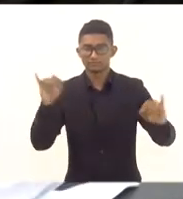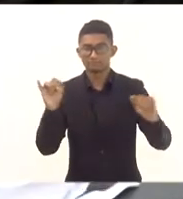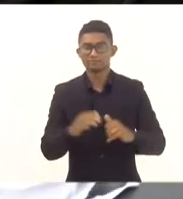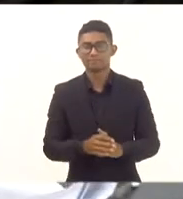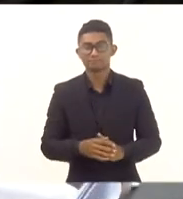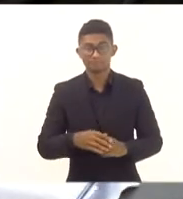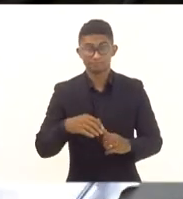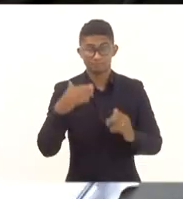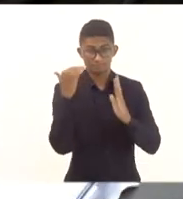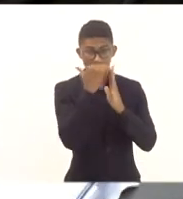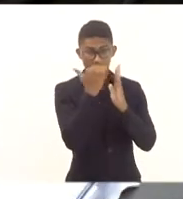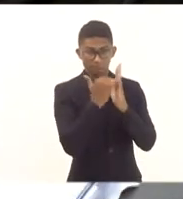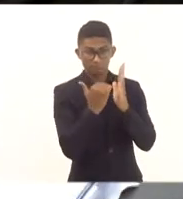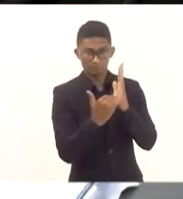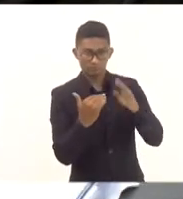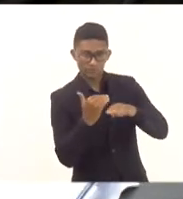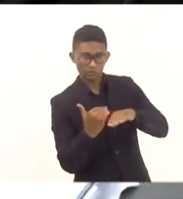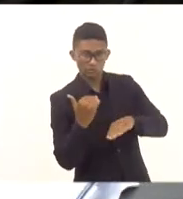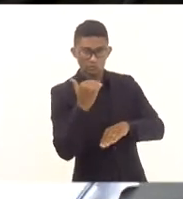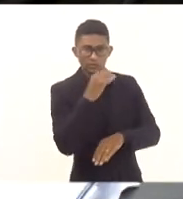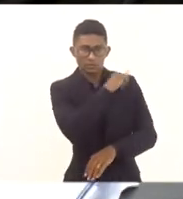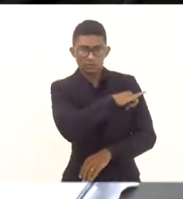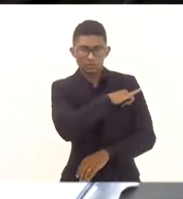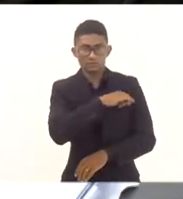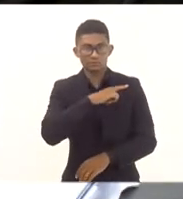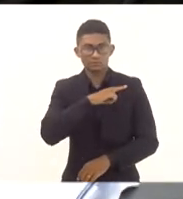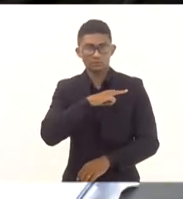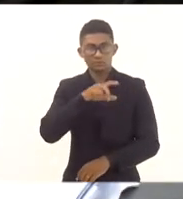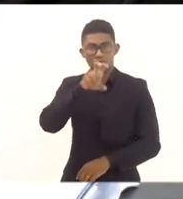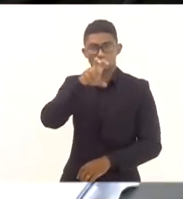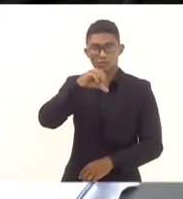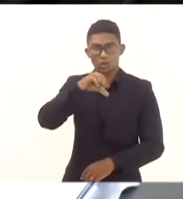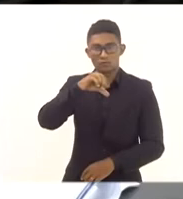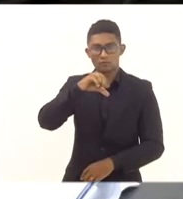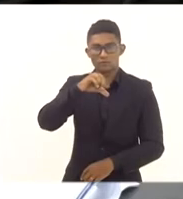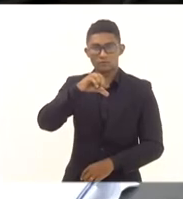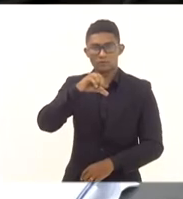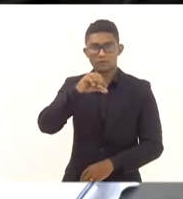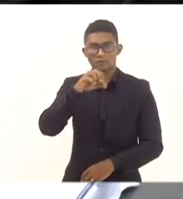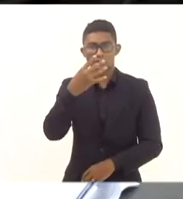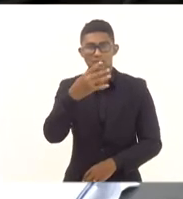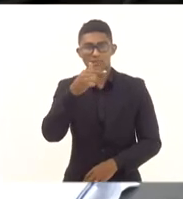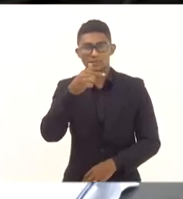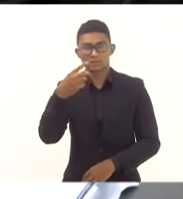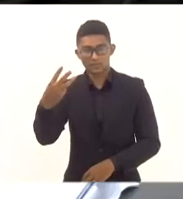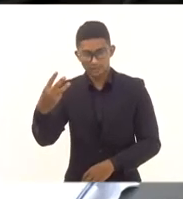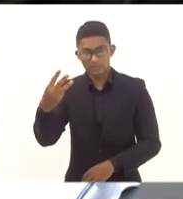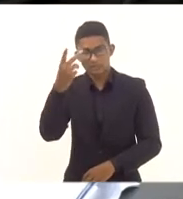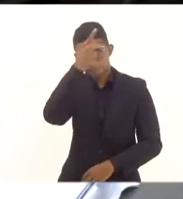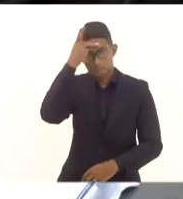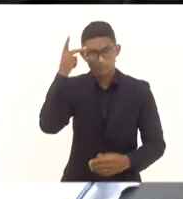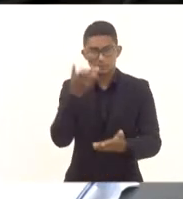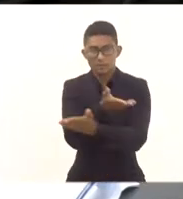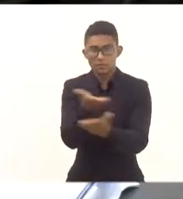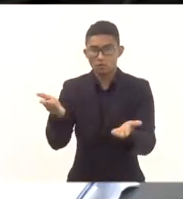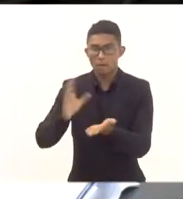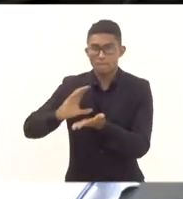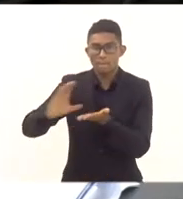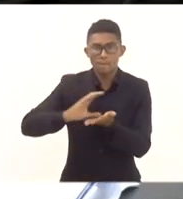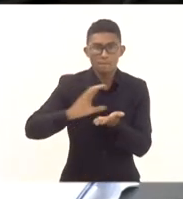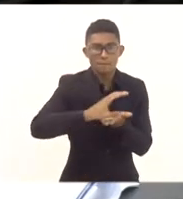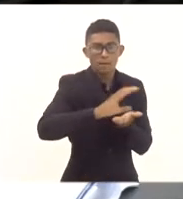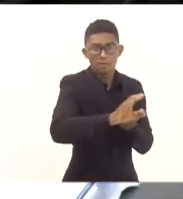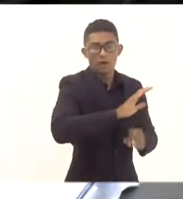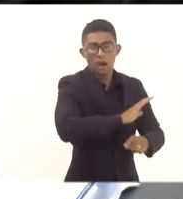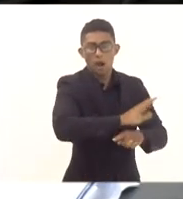supera atualmente tá com 59 1793 beneficiários ativos desde o